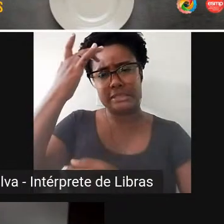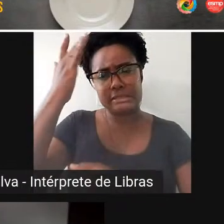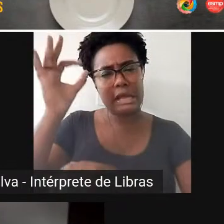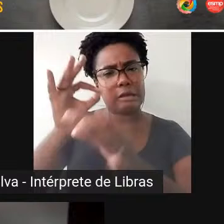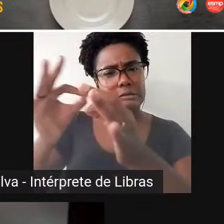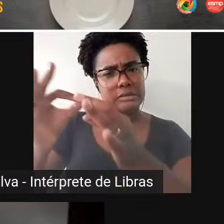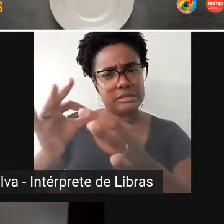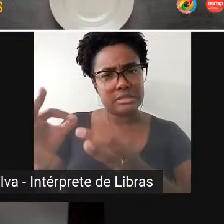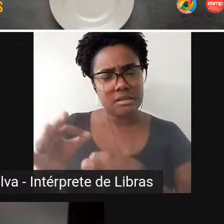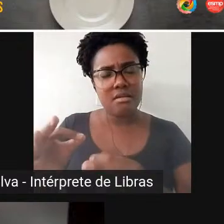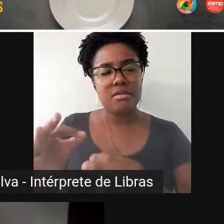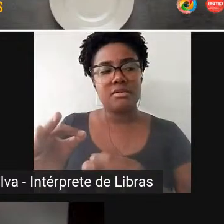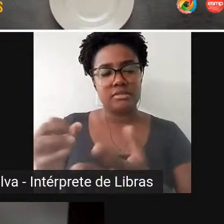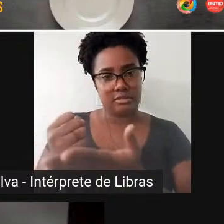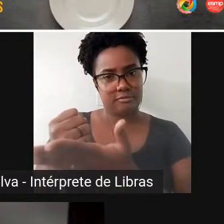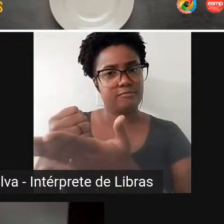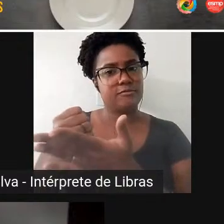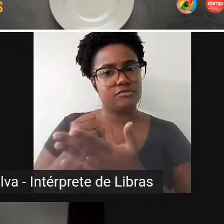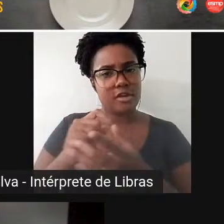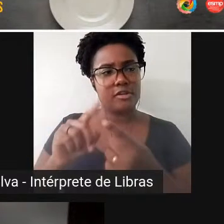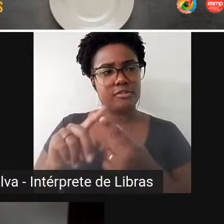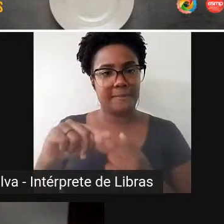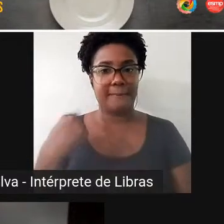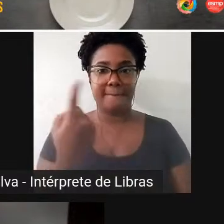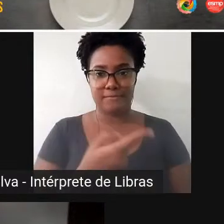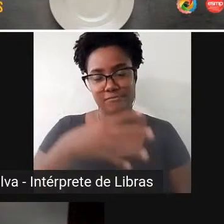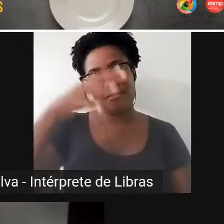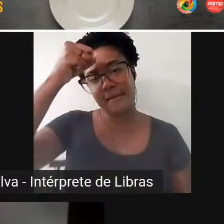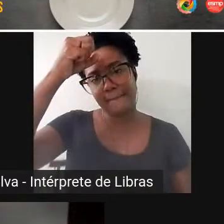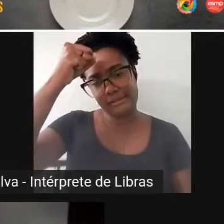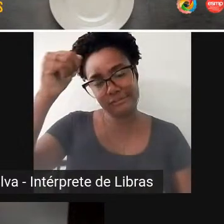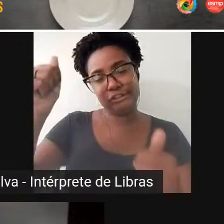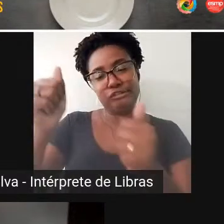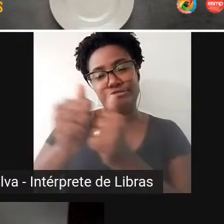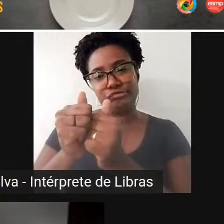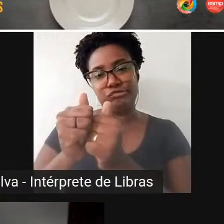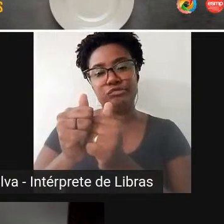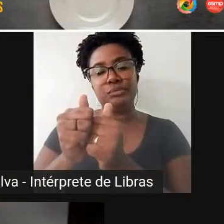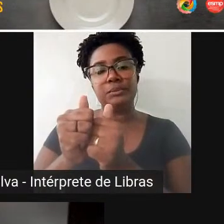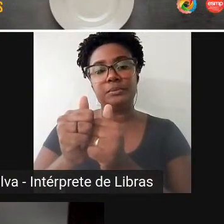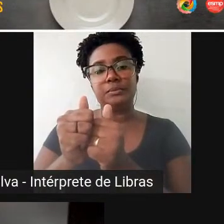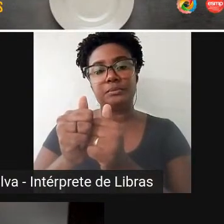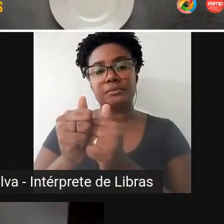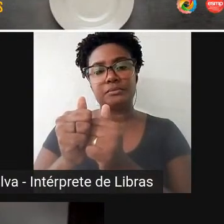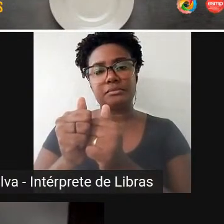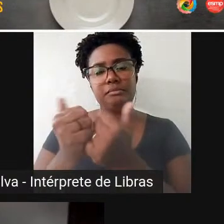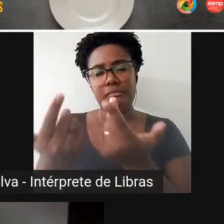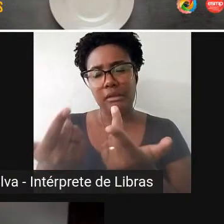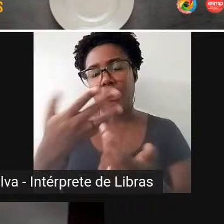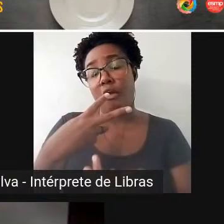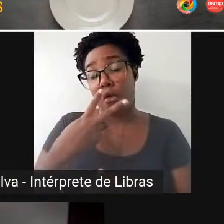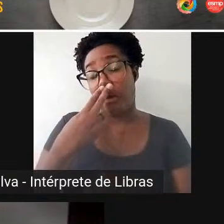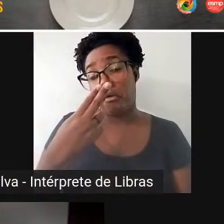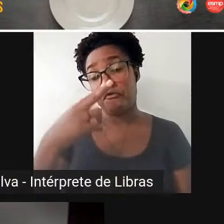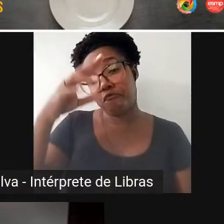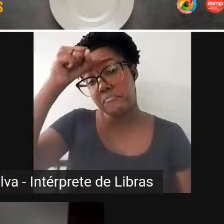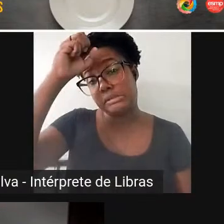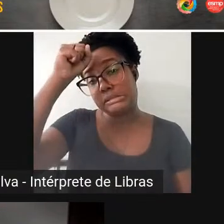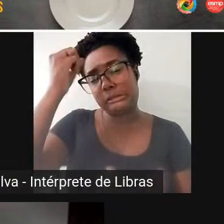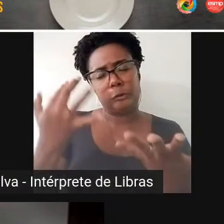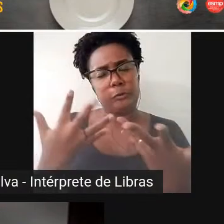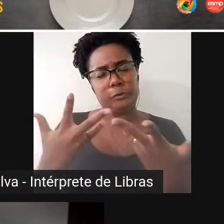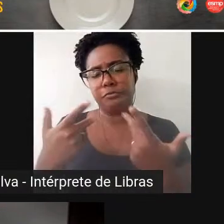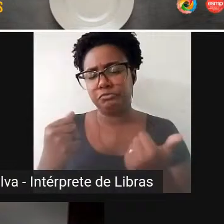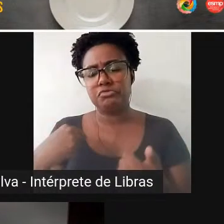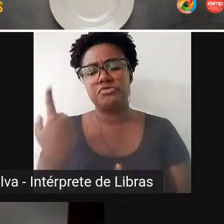organizaram e ajudaram todos nós a aprender juntos. Eu acho que foi um aprendizado enorme que nós tivemos a oportunidade de ouvir agora.